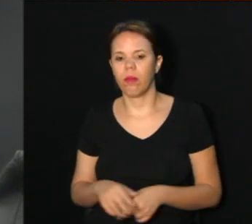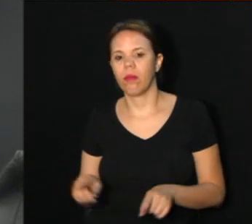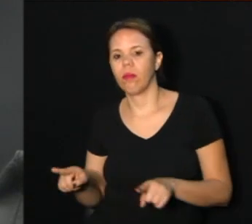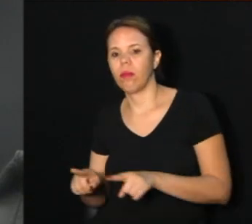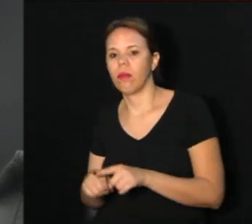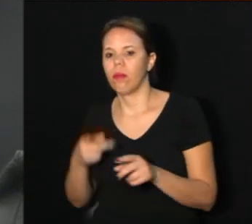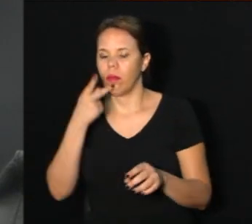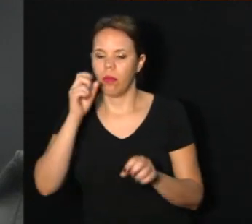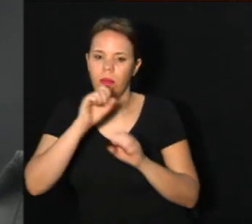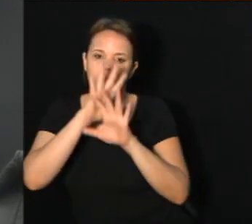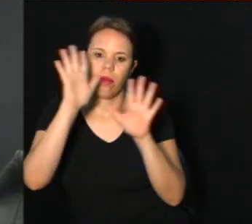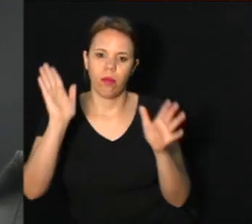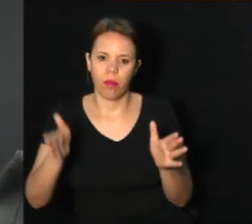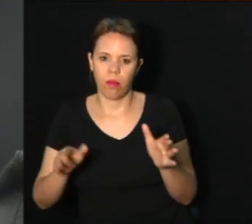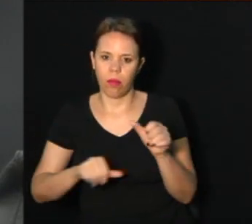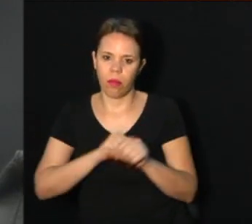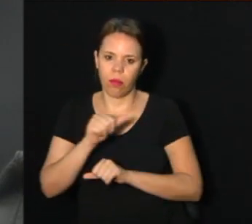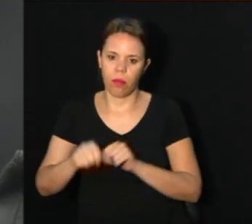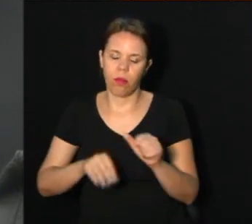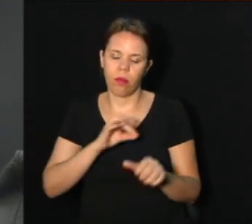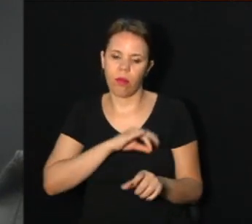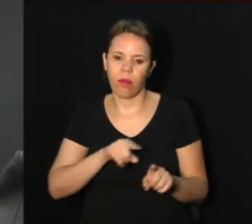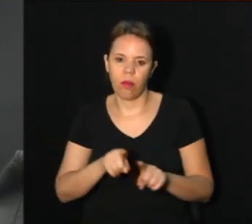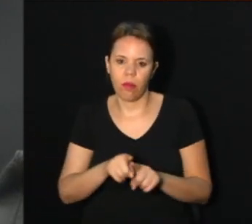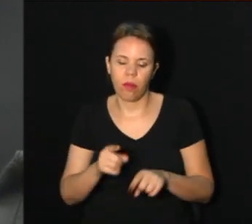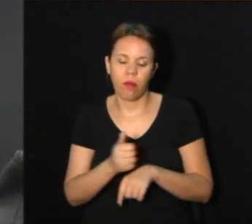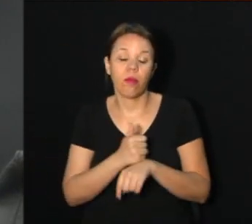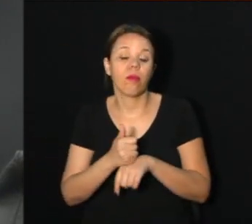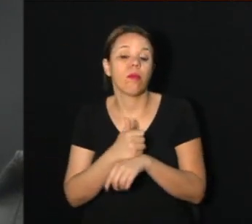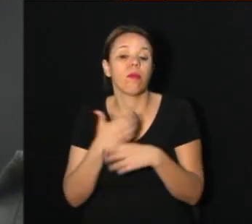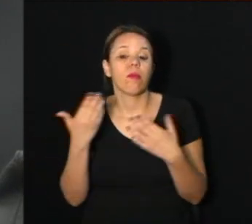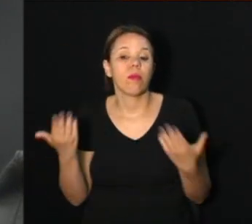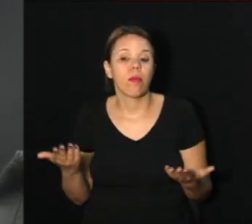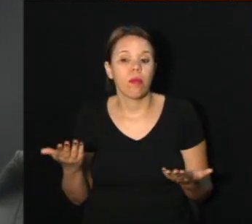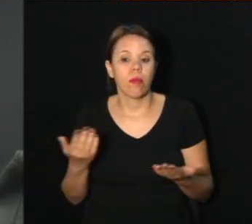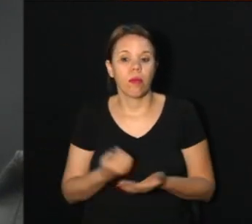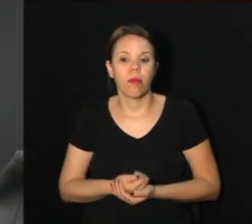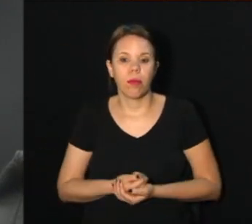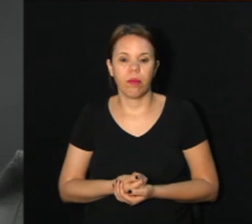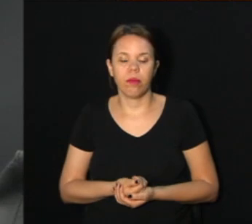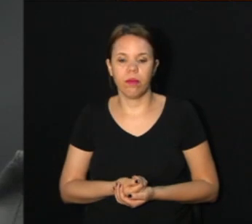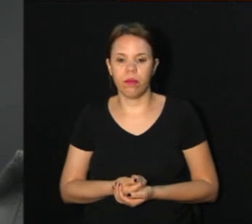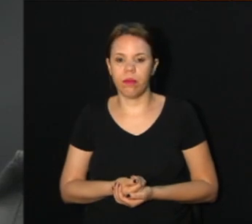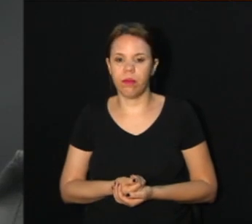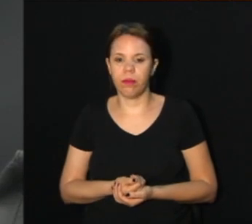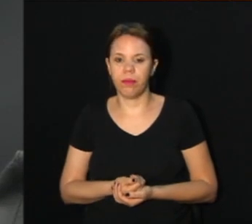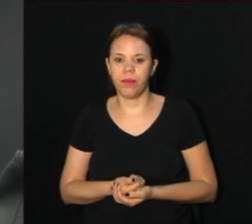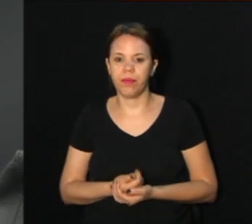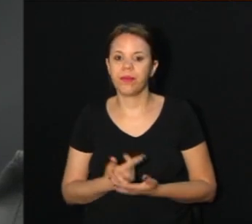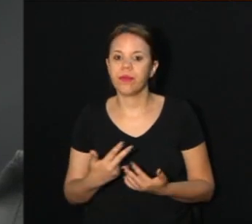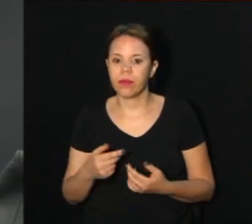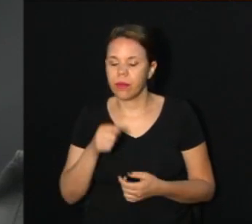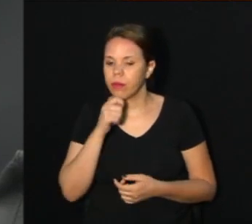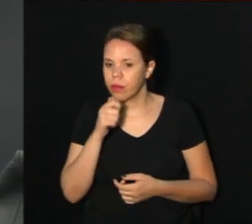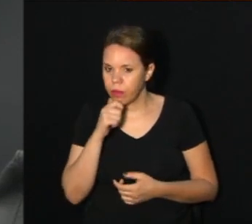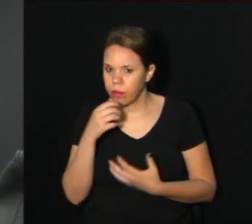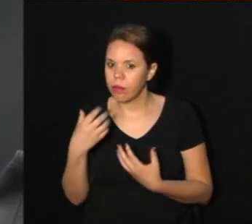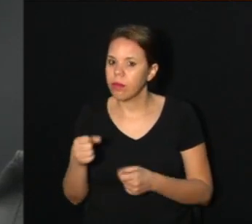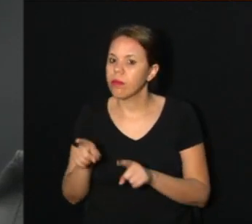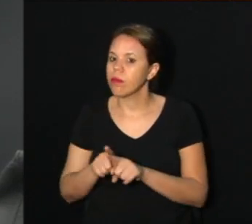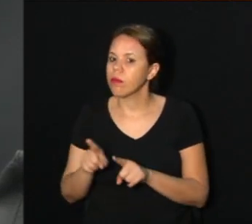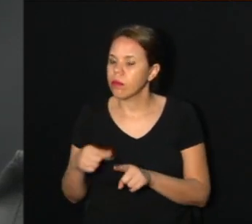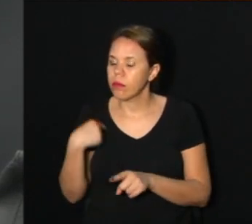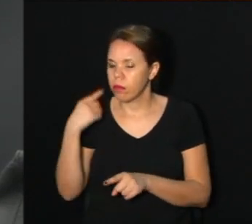acho que já foi esclarecido. Com relação à carreira, isso é algo a ser considerado, mas nós